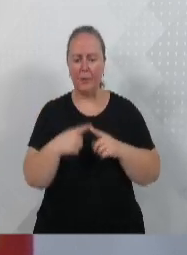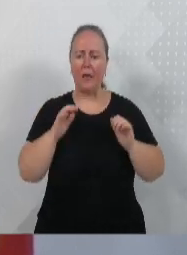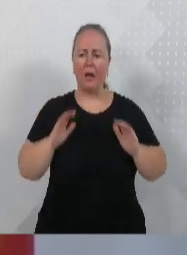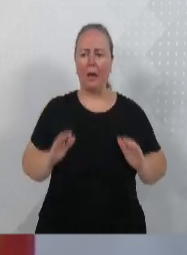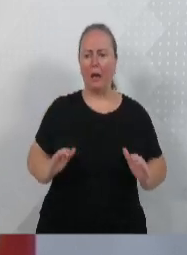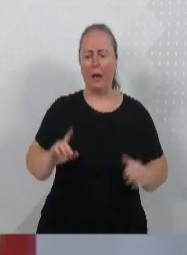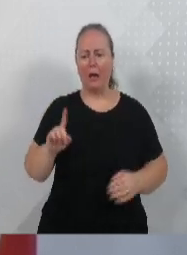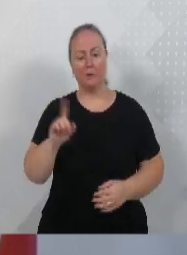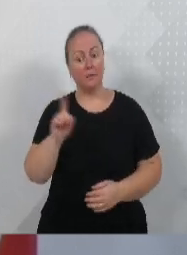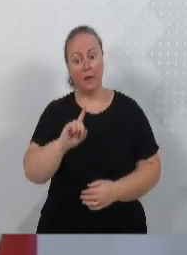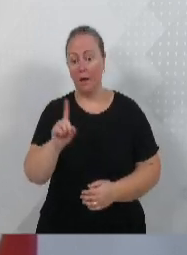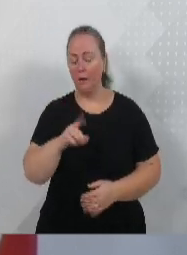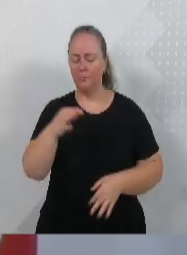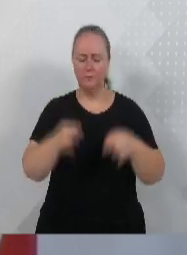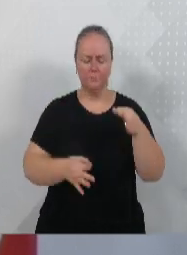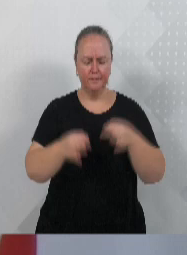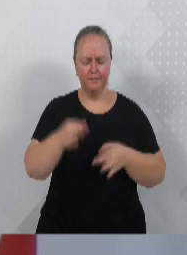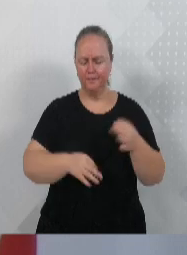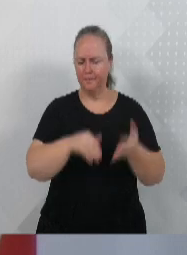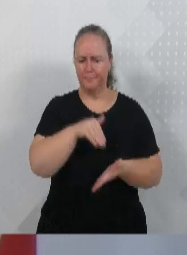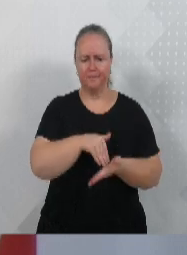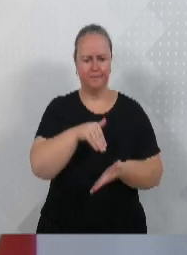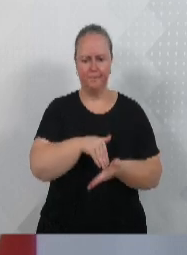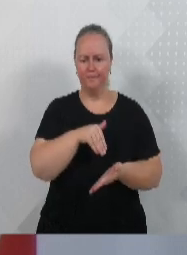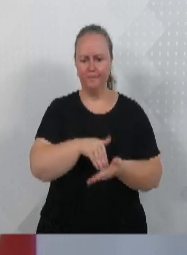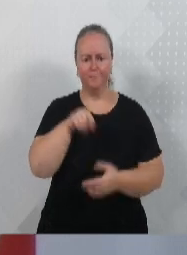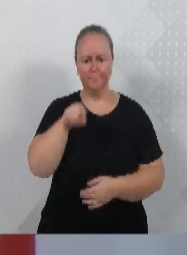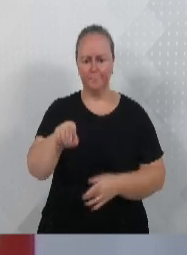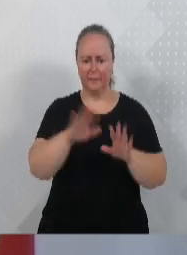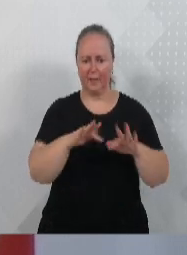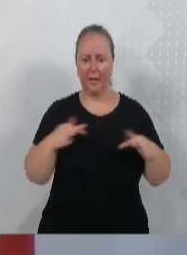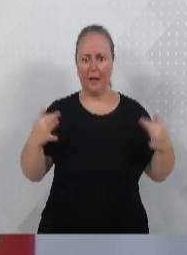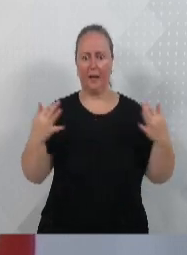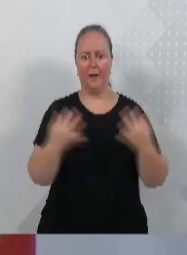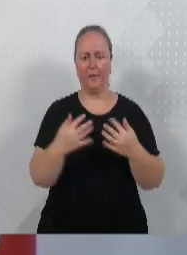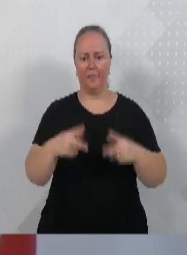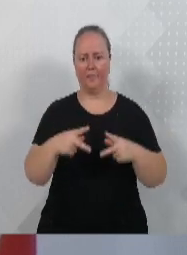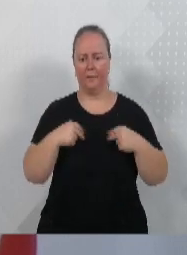quer justiça, que é o mínimo que essas famílias e também